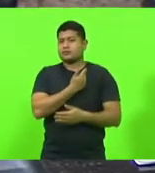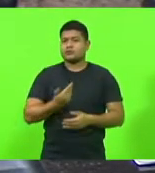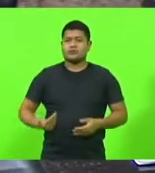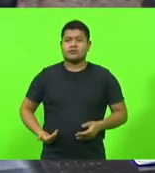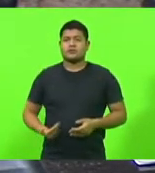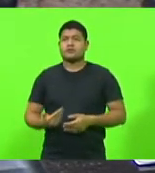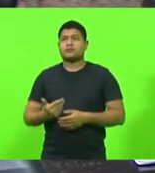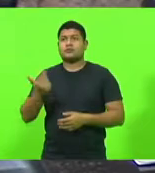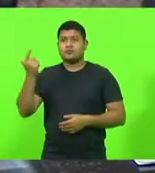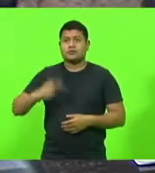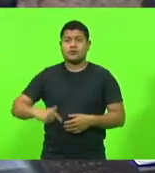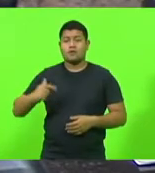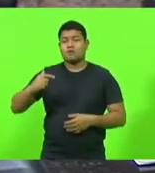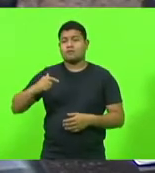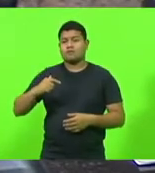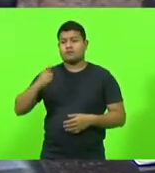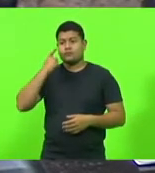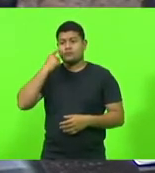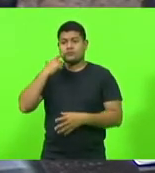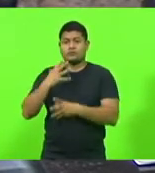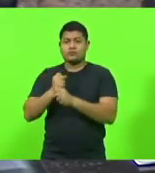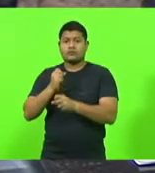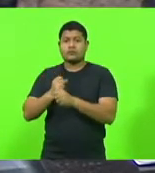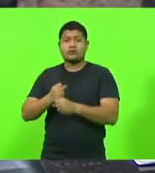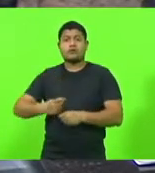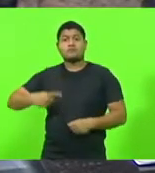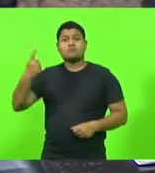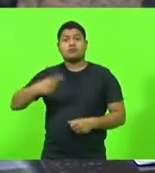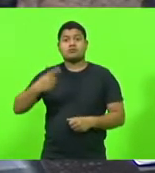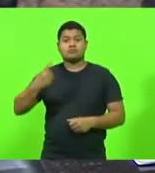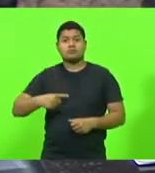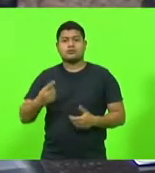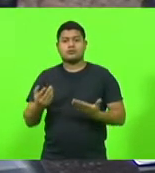novamente, repensar e ser pioneiro no Brasil